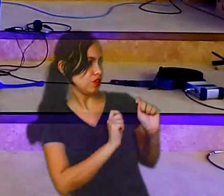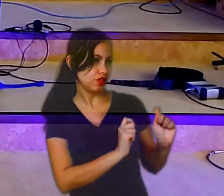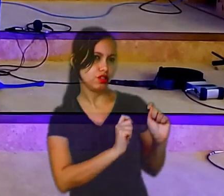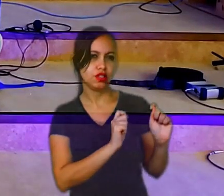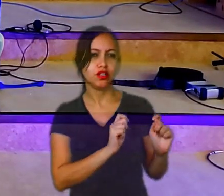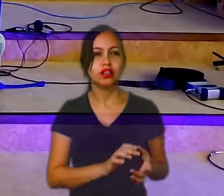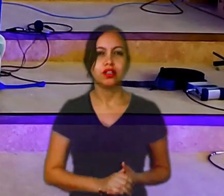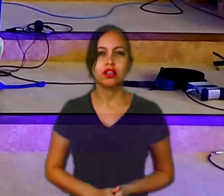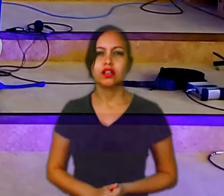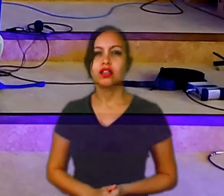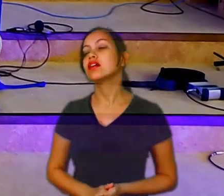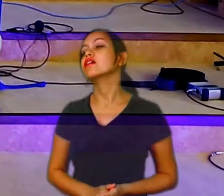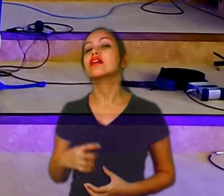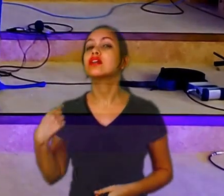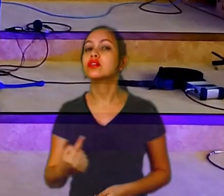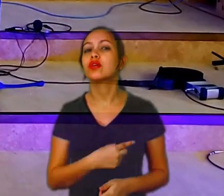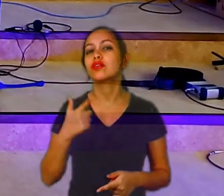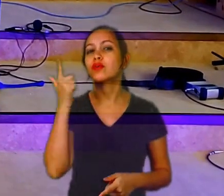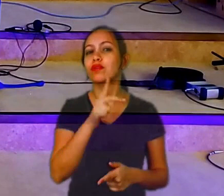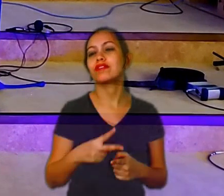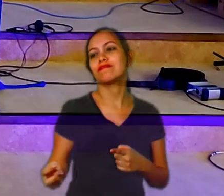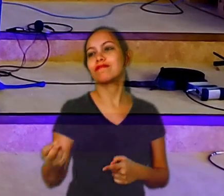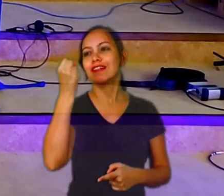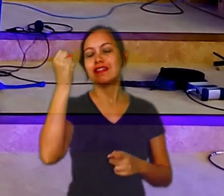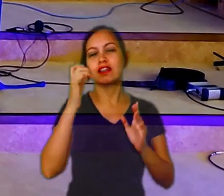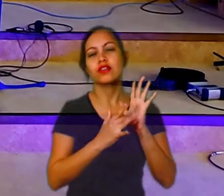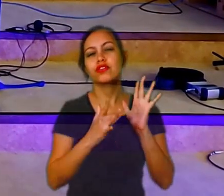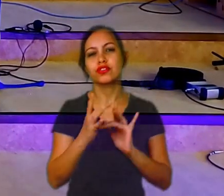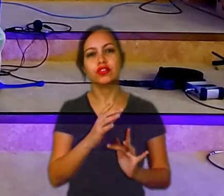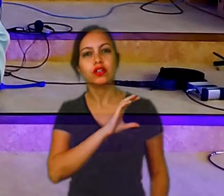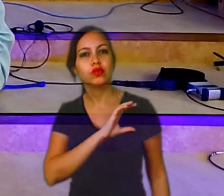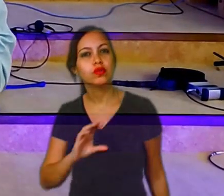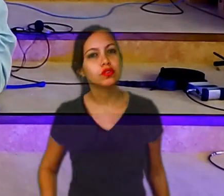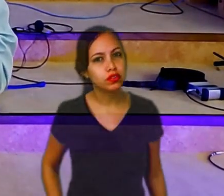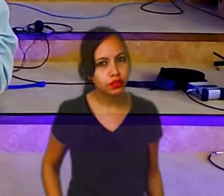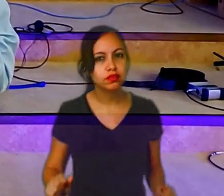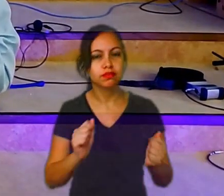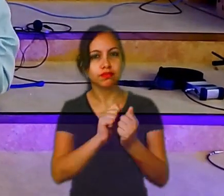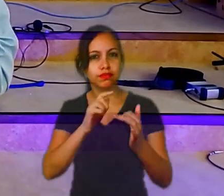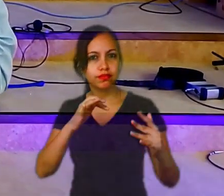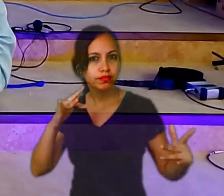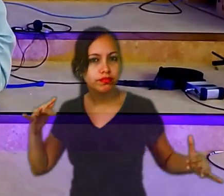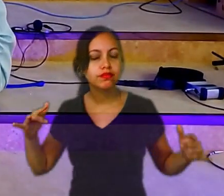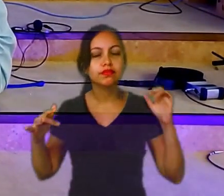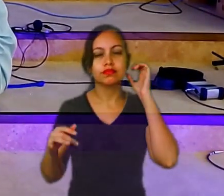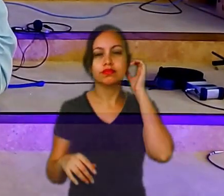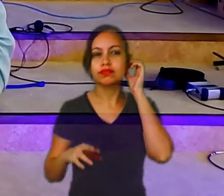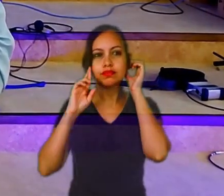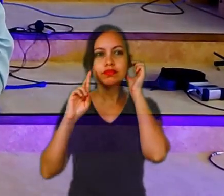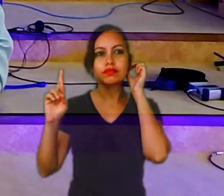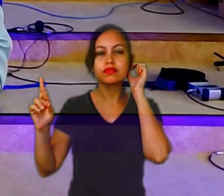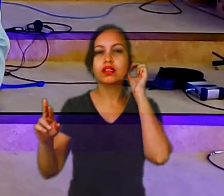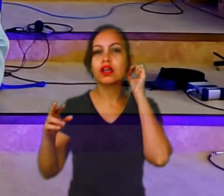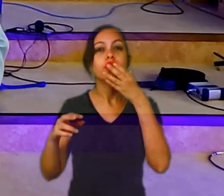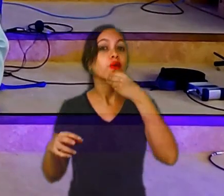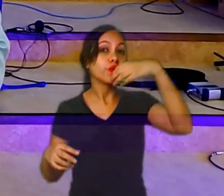e sermos vitoriosos em Cristo Jesus para a glória do Senhor. E o rei Josafá continua: